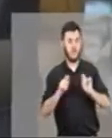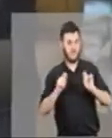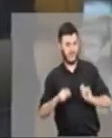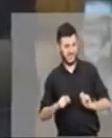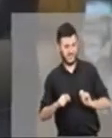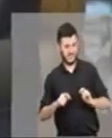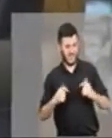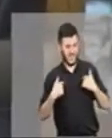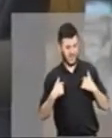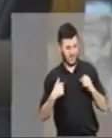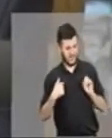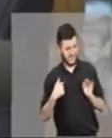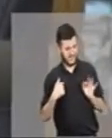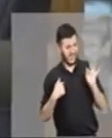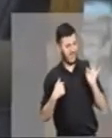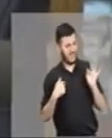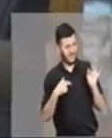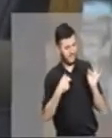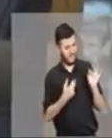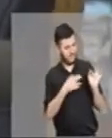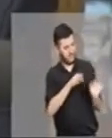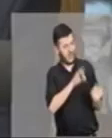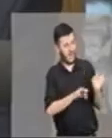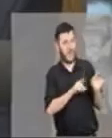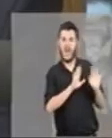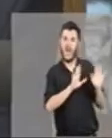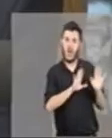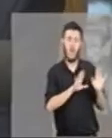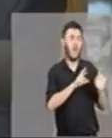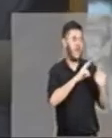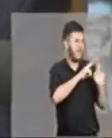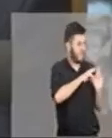caso, a mim me parece que em situação como essa,